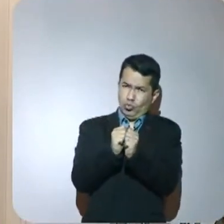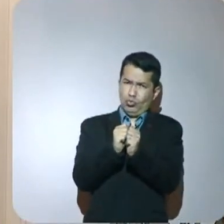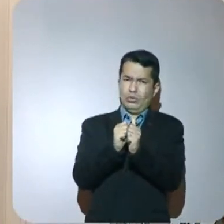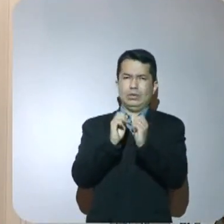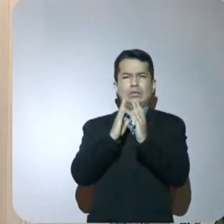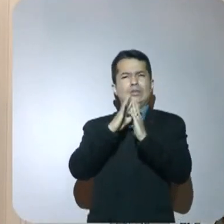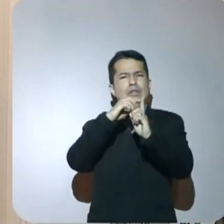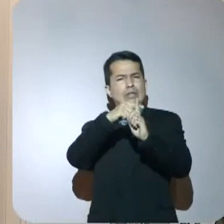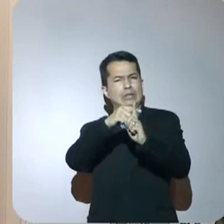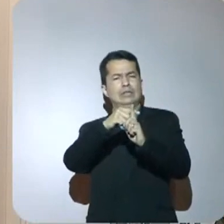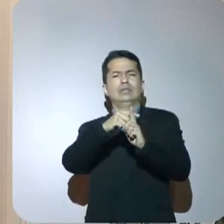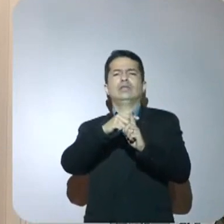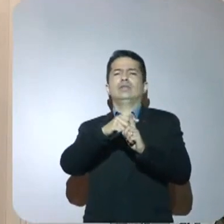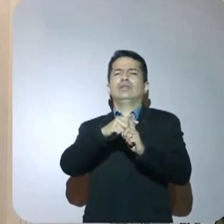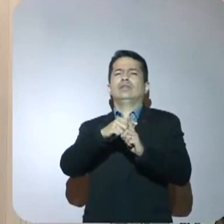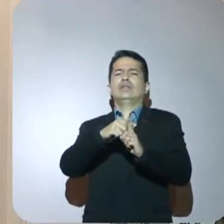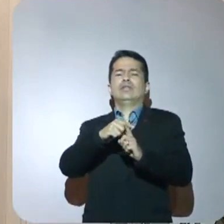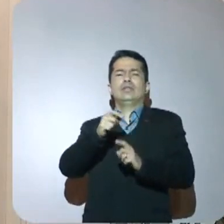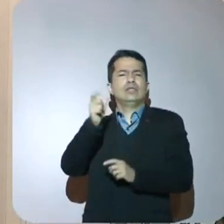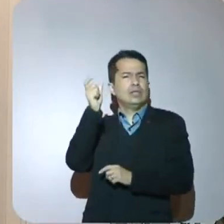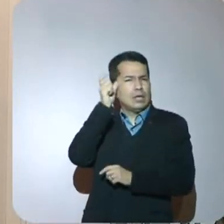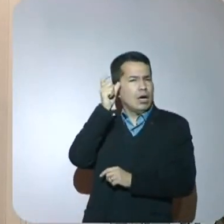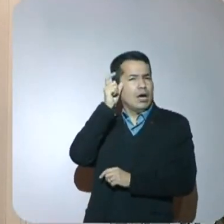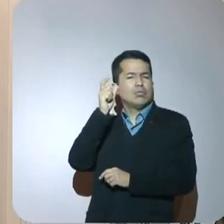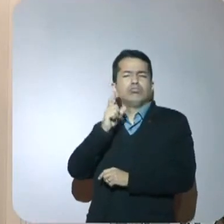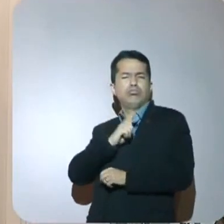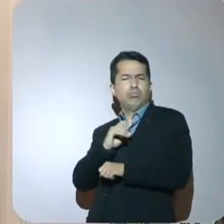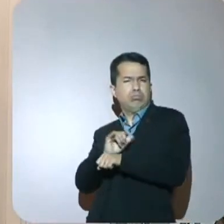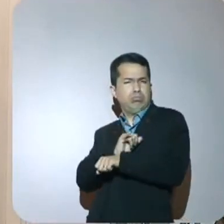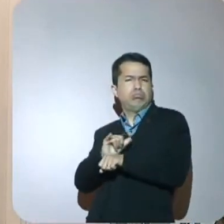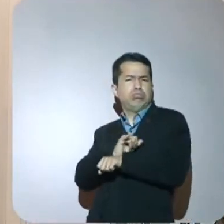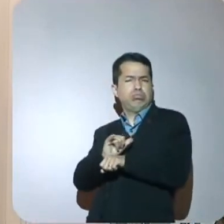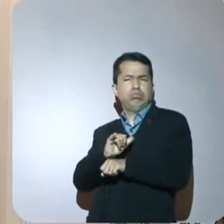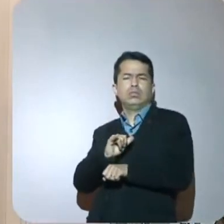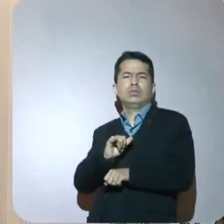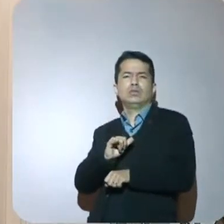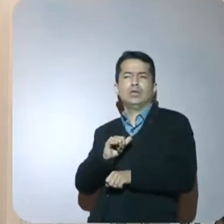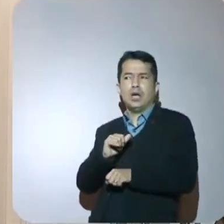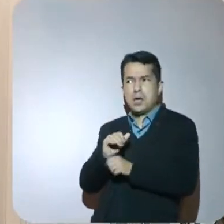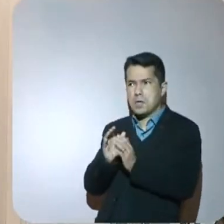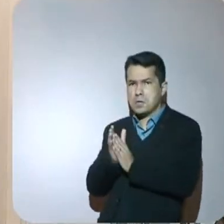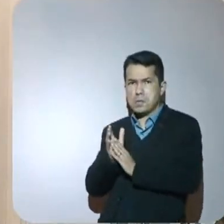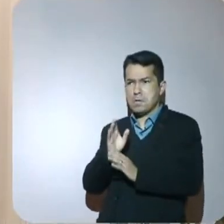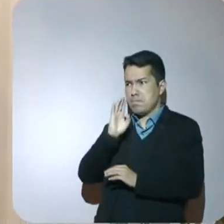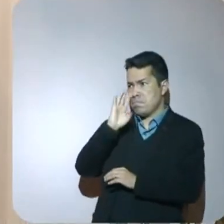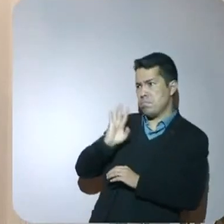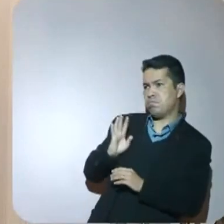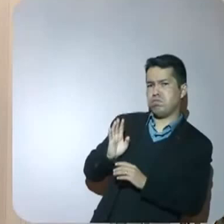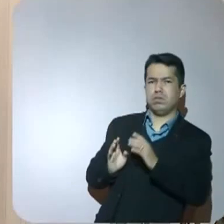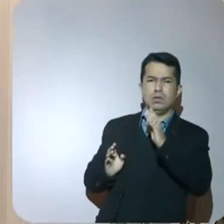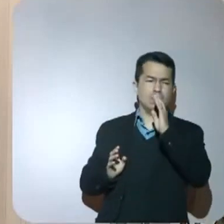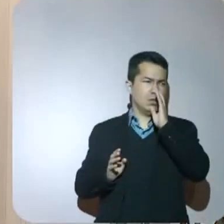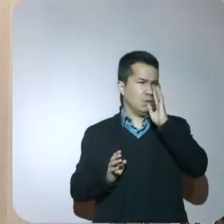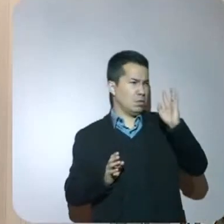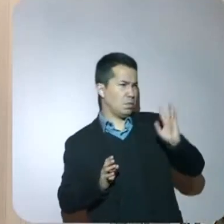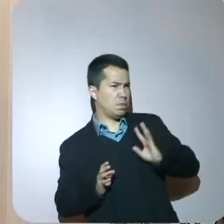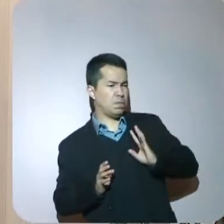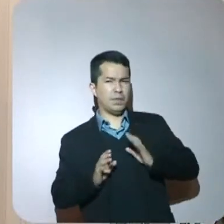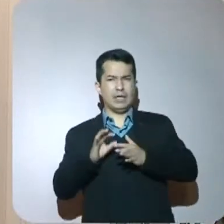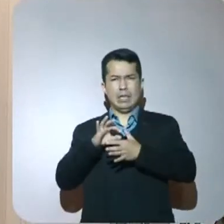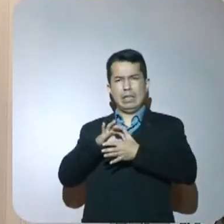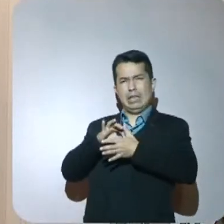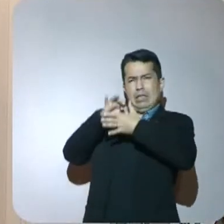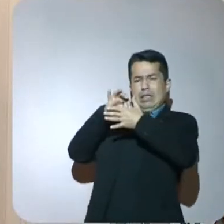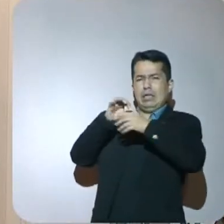astuto, sempre vai chegar alguém muito bem intencionado para fazer críticas, e muitas críticas, aos líderes, ao lugar, às